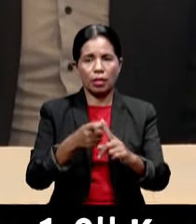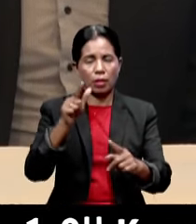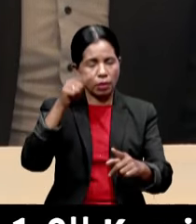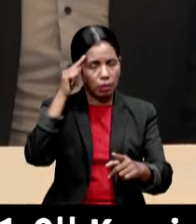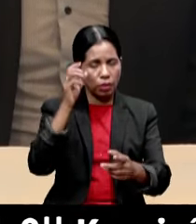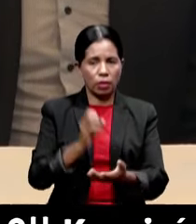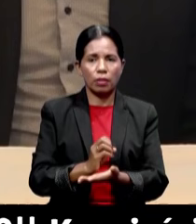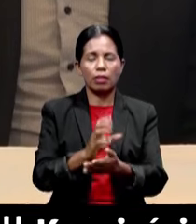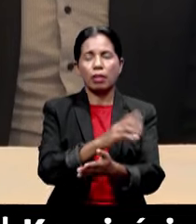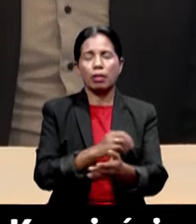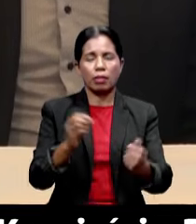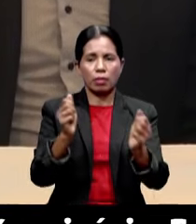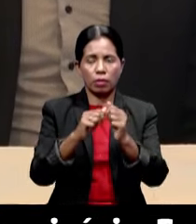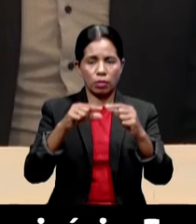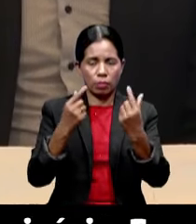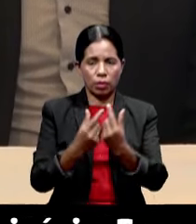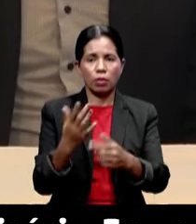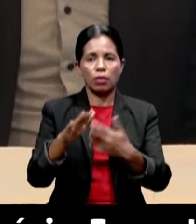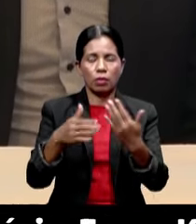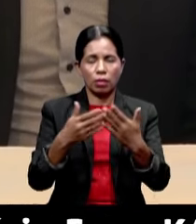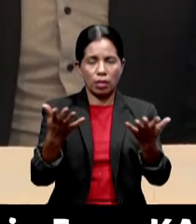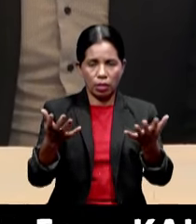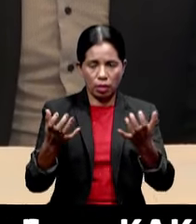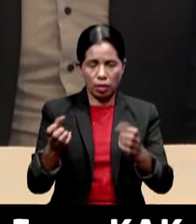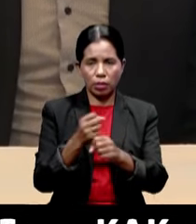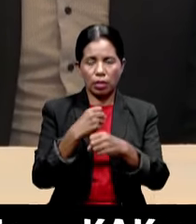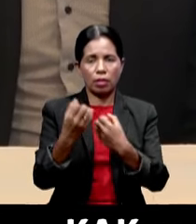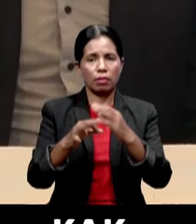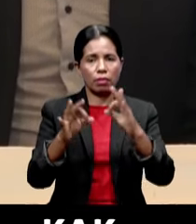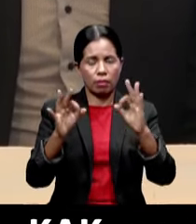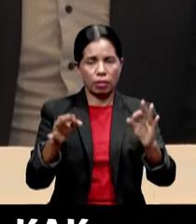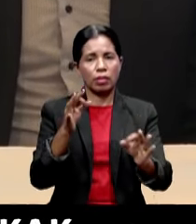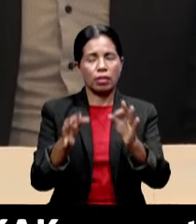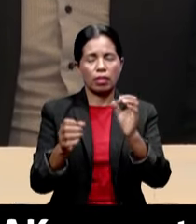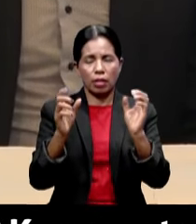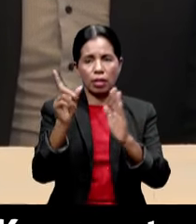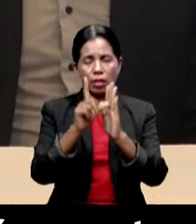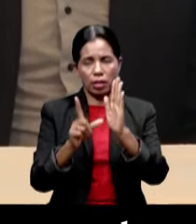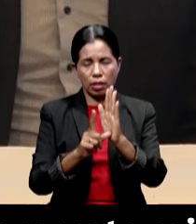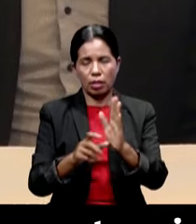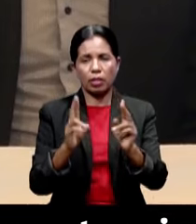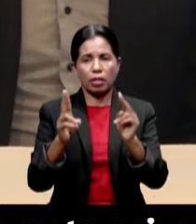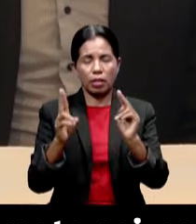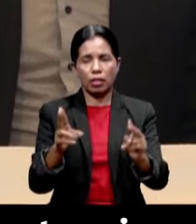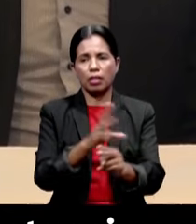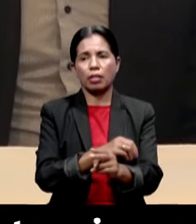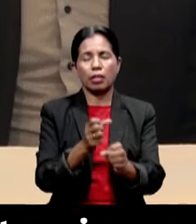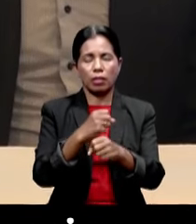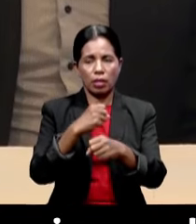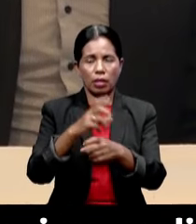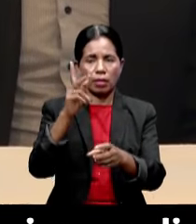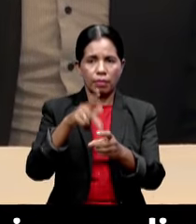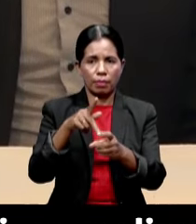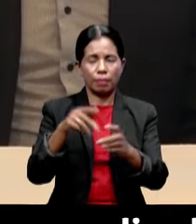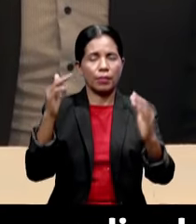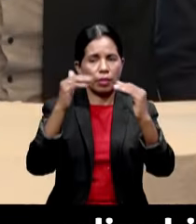Rairoa, a muito que a empresa consórcio CIRA e a comitimento a finaliza cedo possível, lei Hirakne, a acelera a exploração Greater Sunrise. E